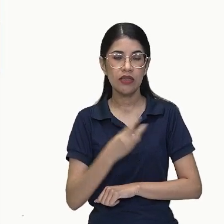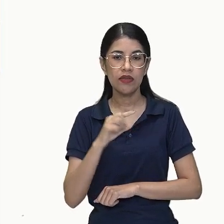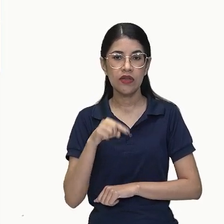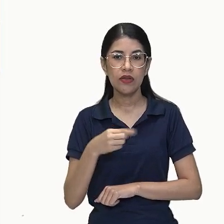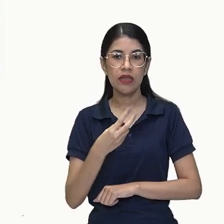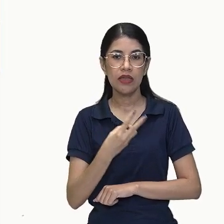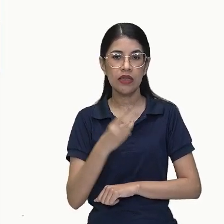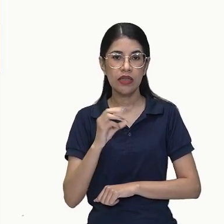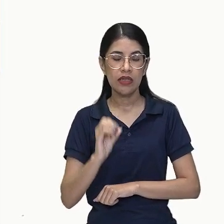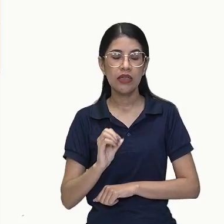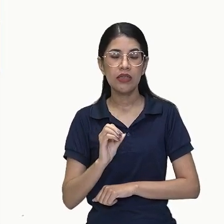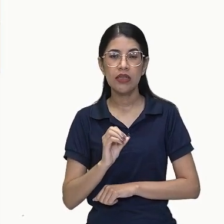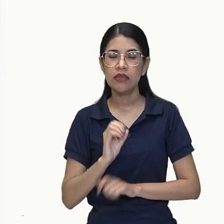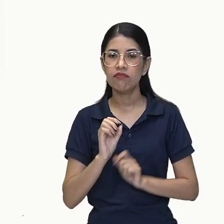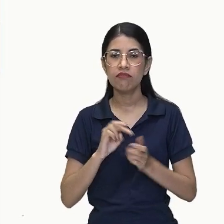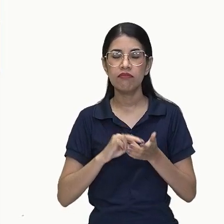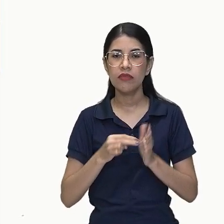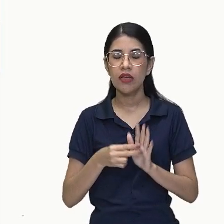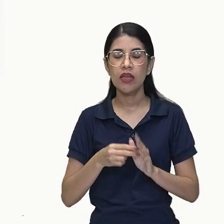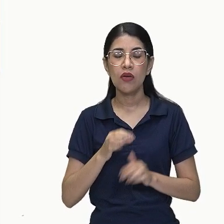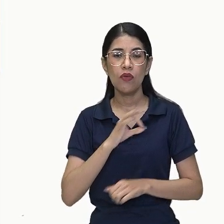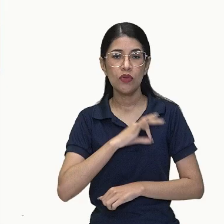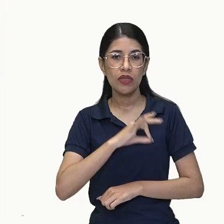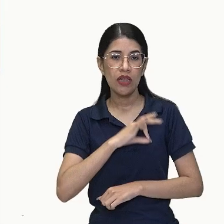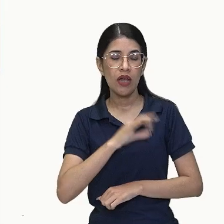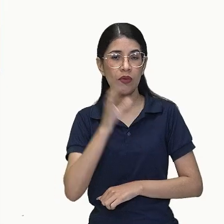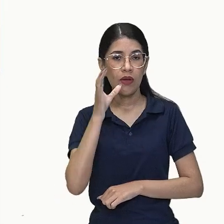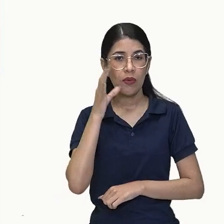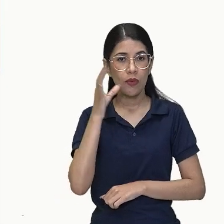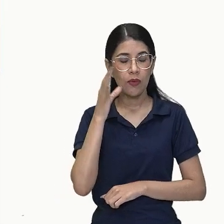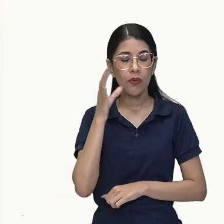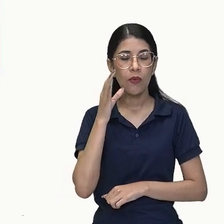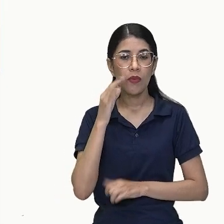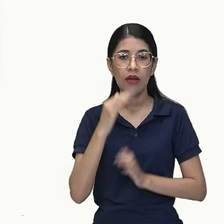323,30 dólares. Então acaba que o salário mínimo na Colômbia